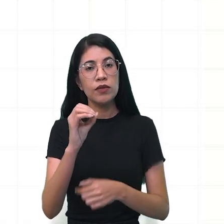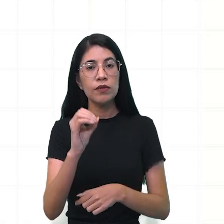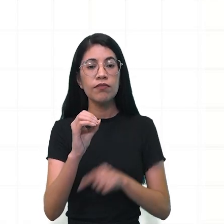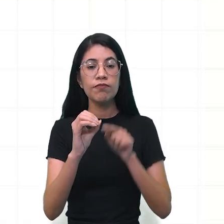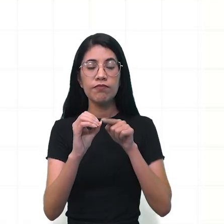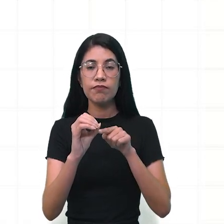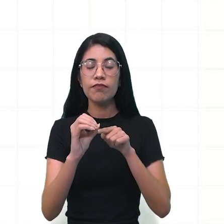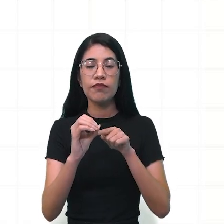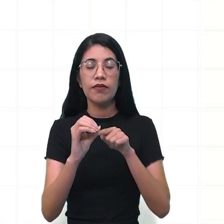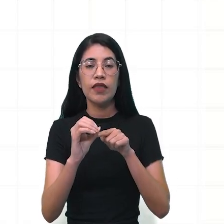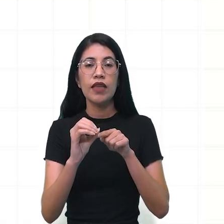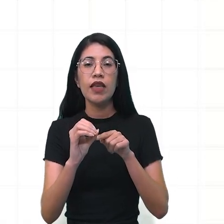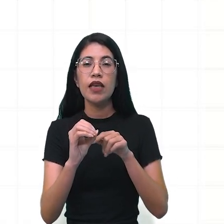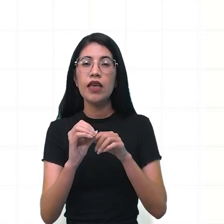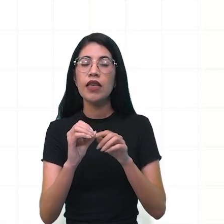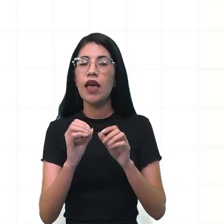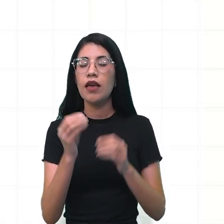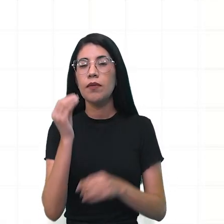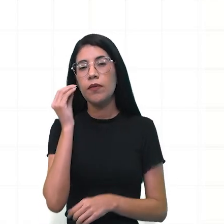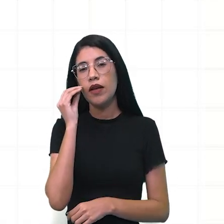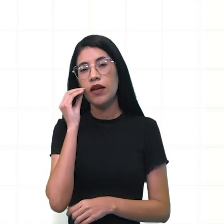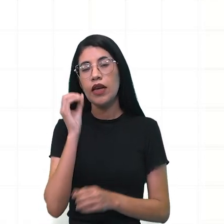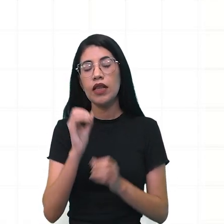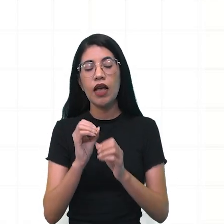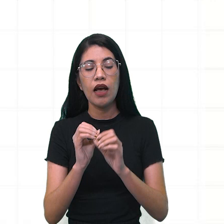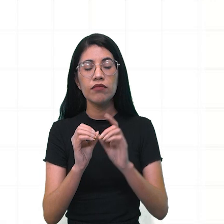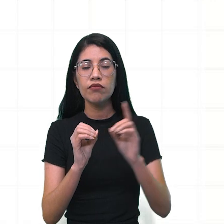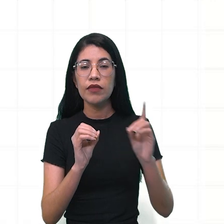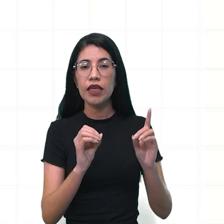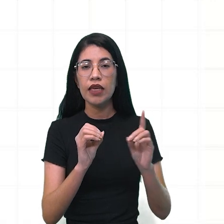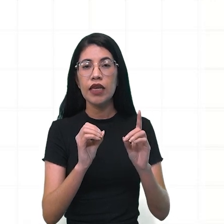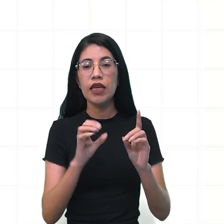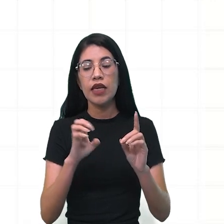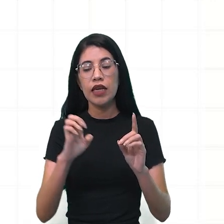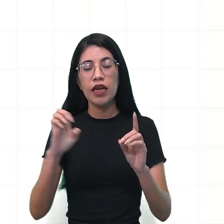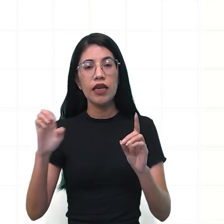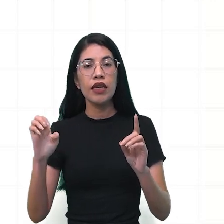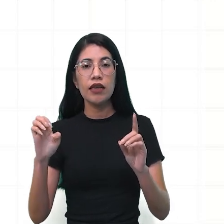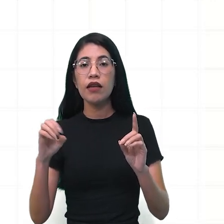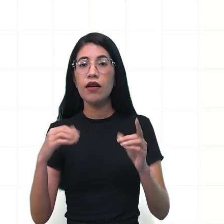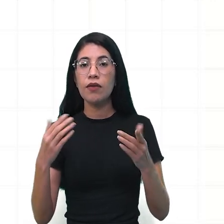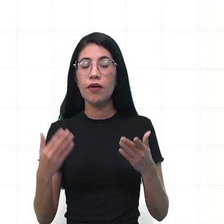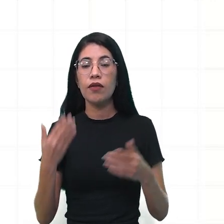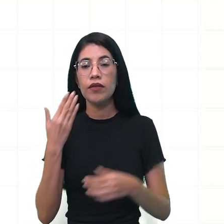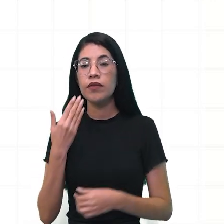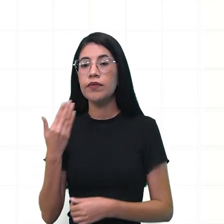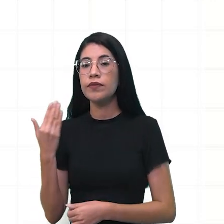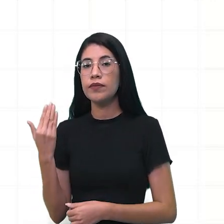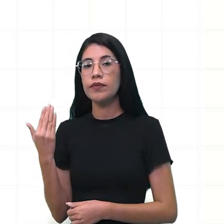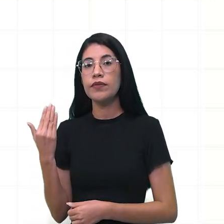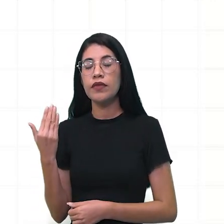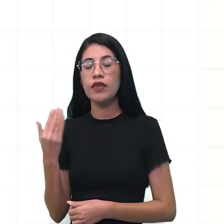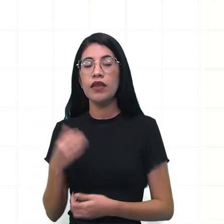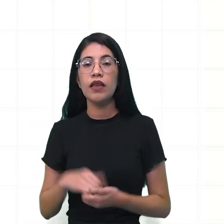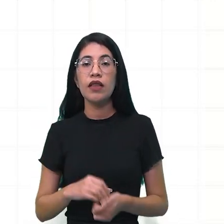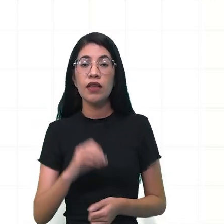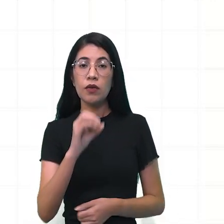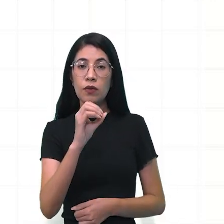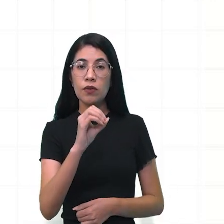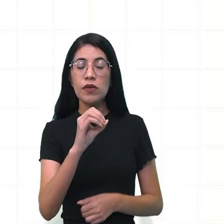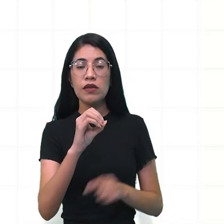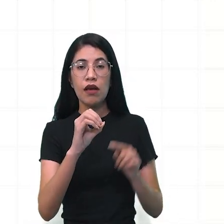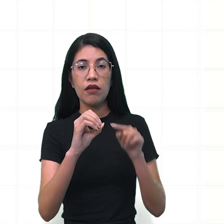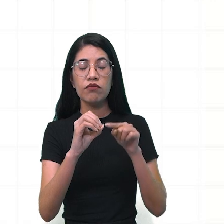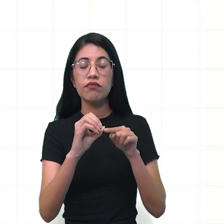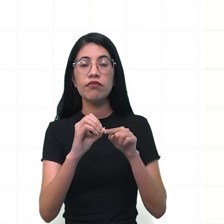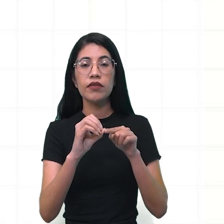eixo de simetria, e aí você verifica quem está do outro lado. Então, observem aqui na nossa imagem. Nós temos o zero.